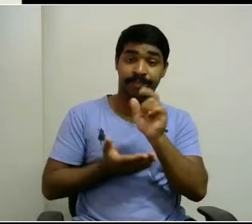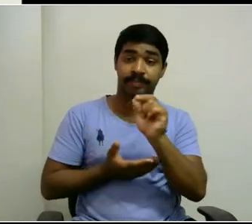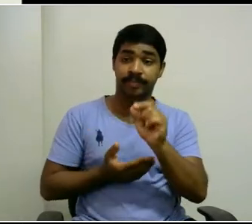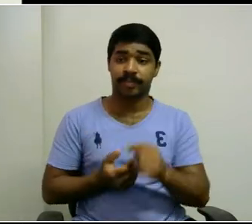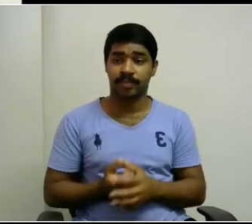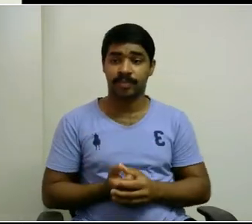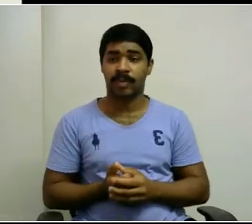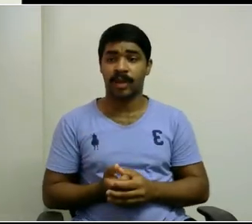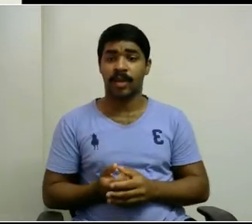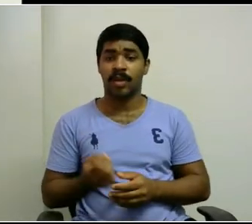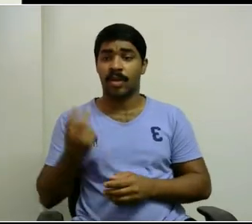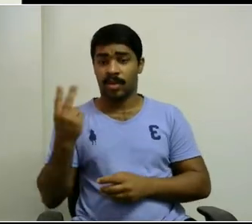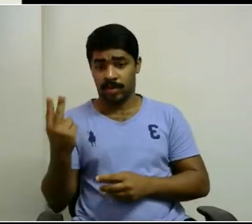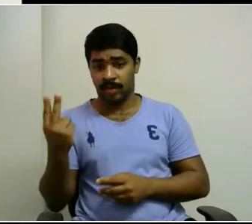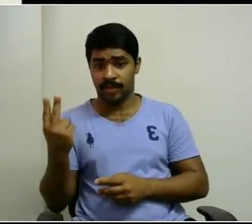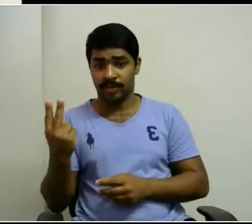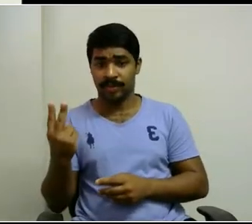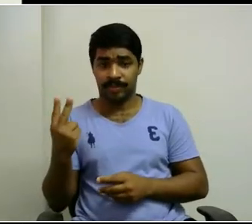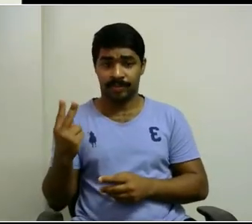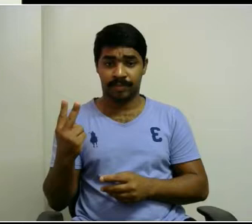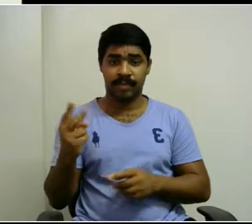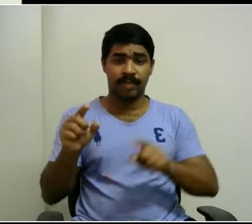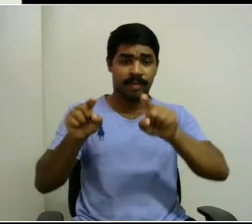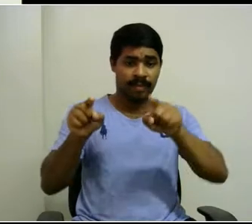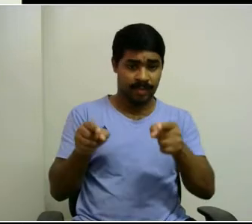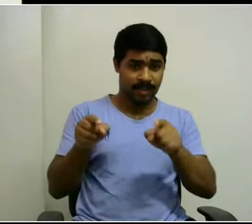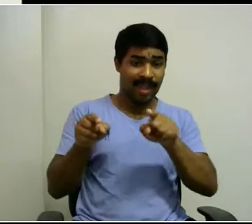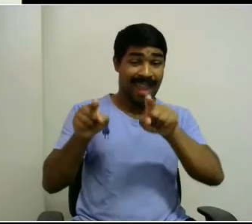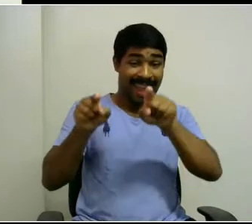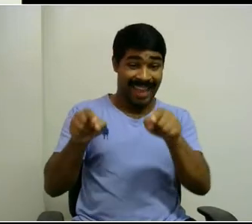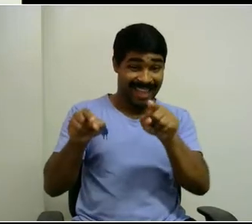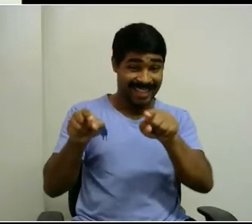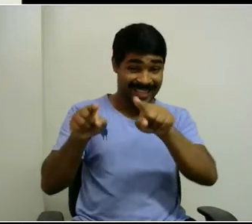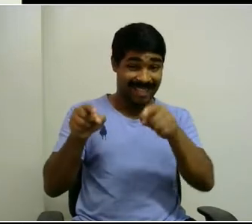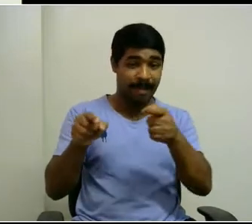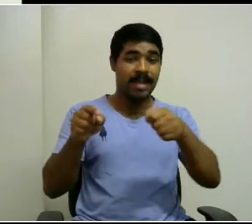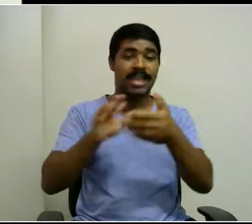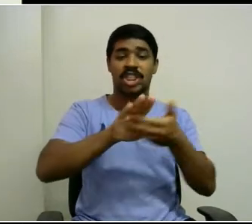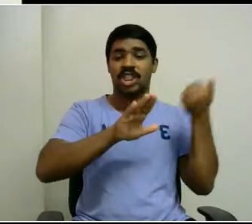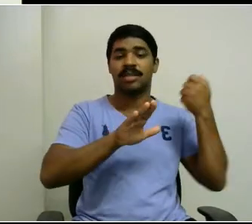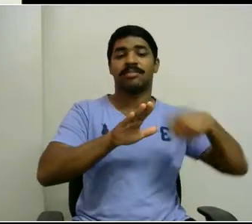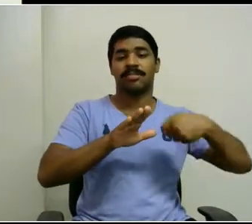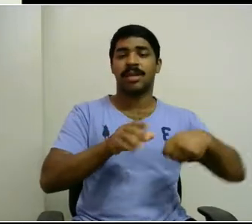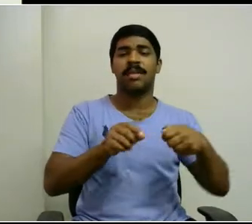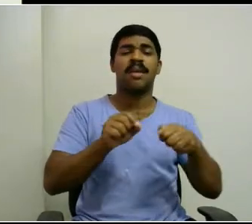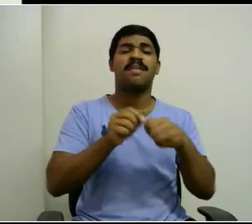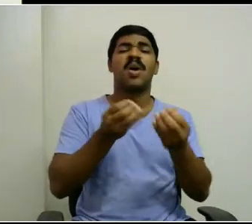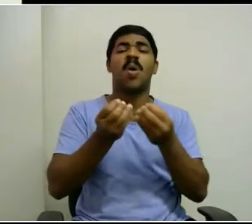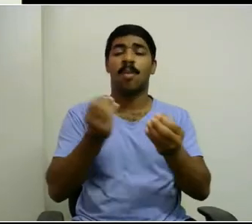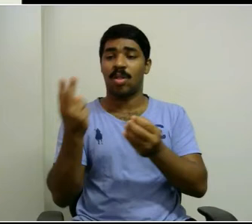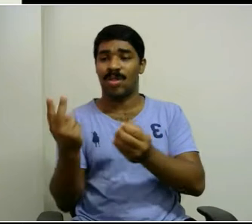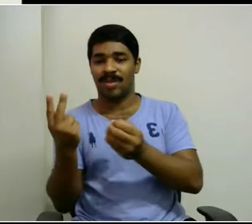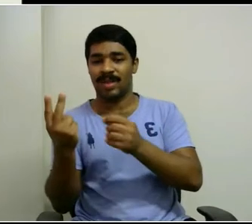Ó, você vai multiplicar. O primeiro passo é tirar tudo do parênteses, tá, gente? Então, aqui, ó. Então, você tem que fazer isso aqui, ó. Esse com esse, esse